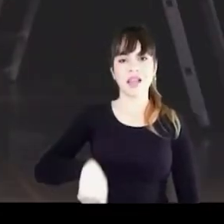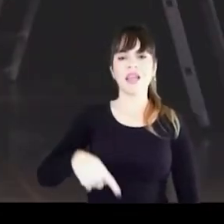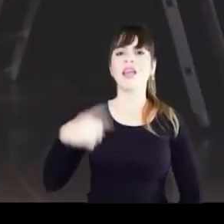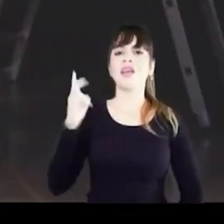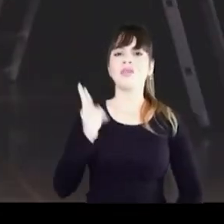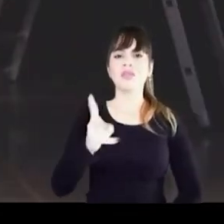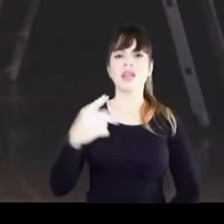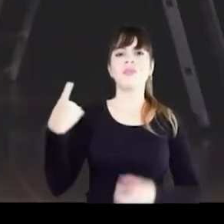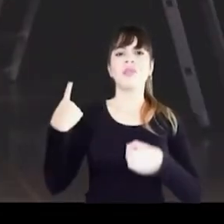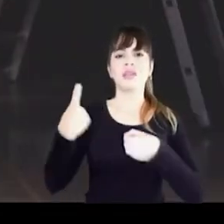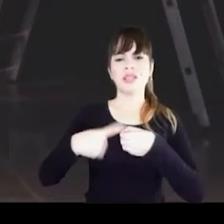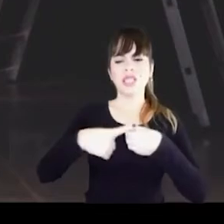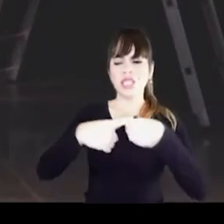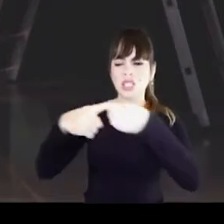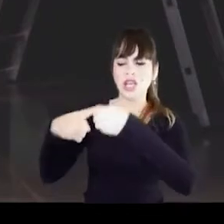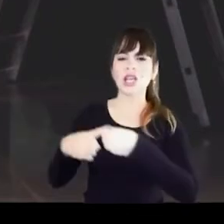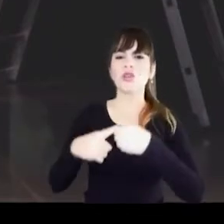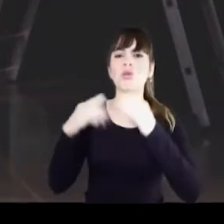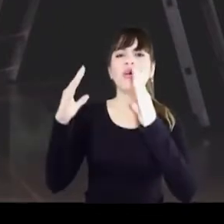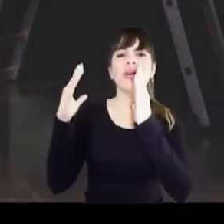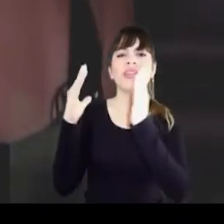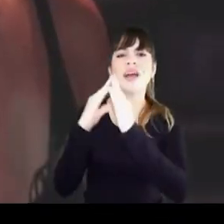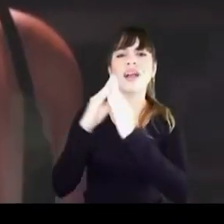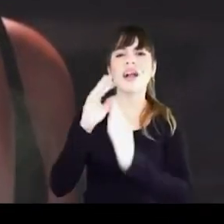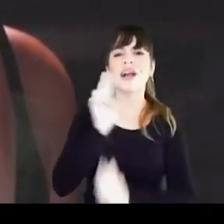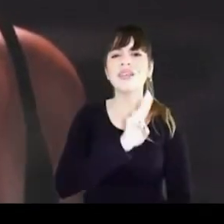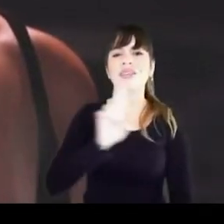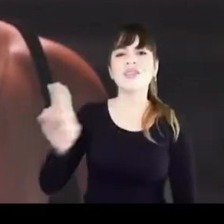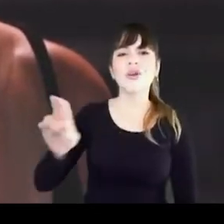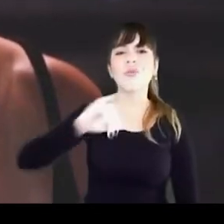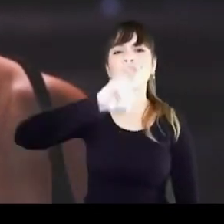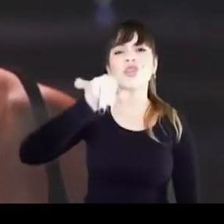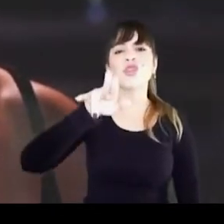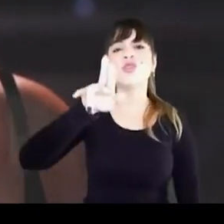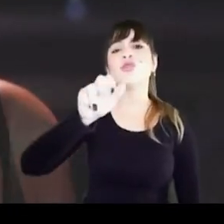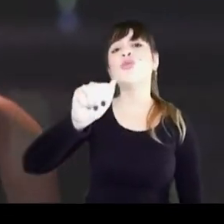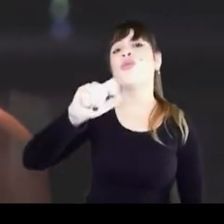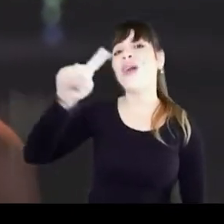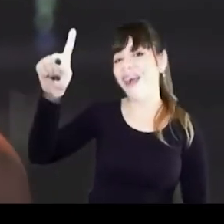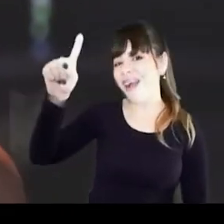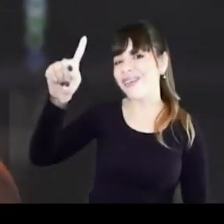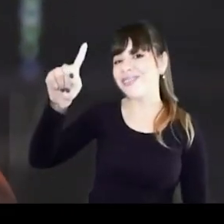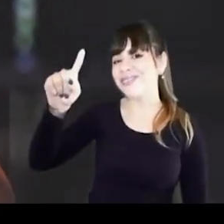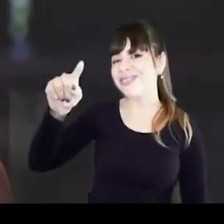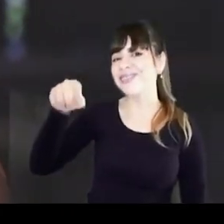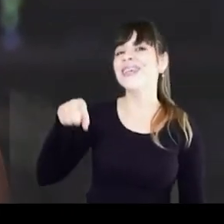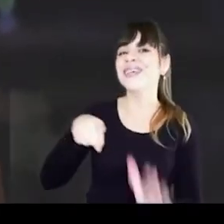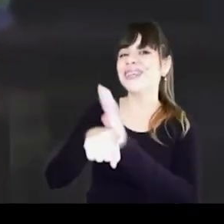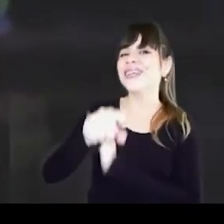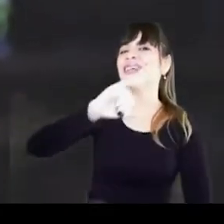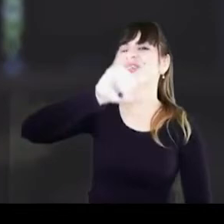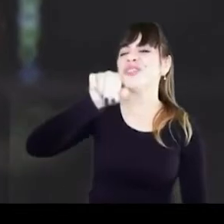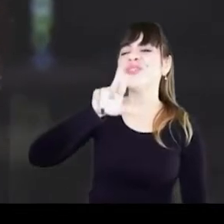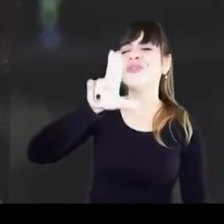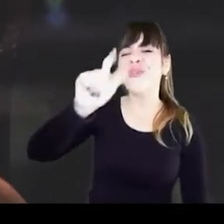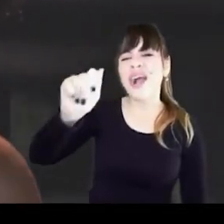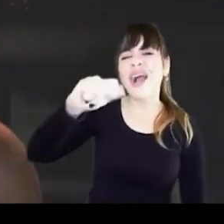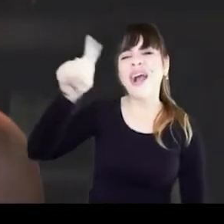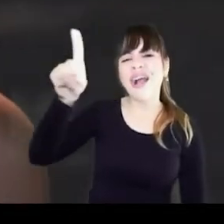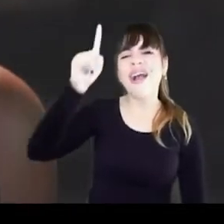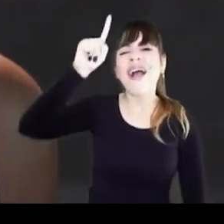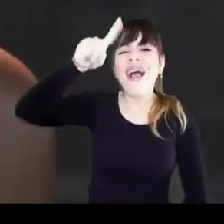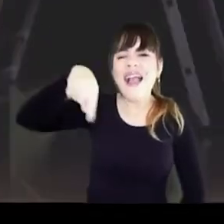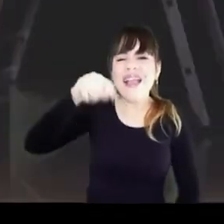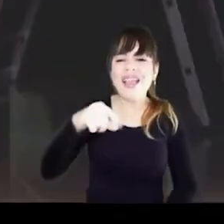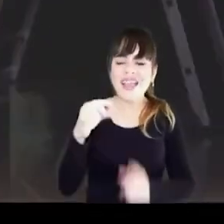parte da minha infância eu morei na zona rural, num sítio chamado Juá. Juá é